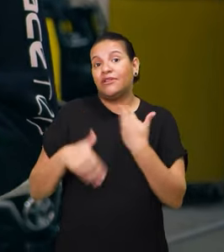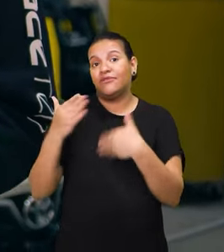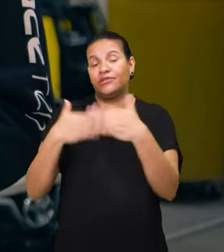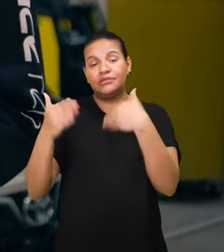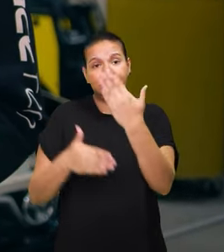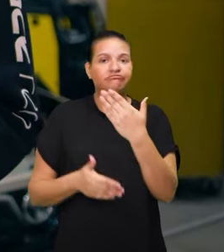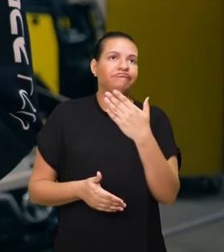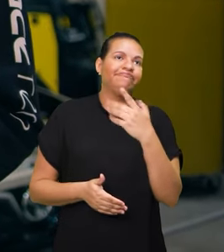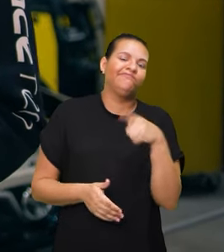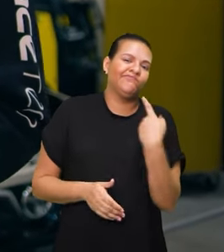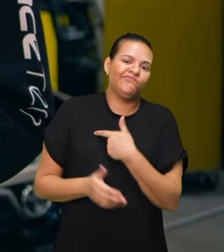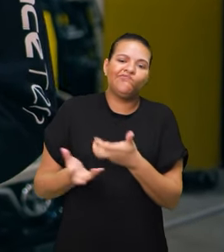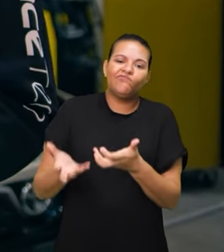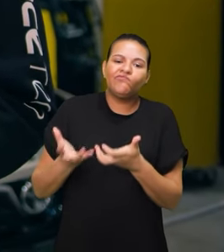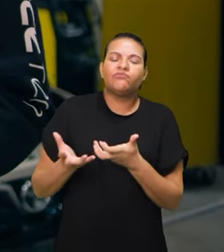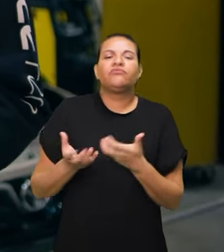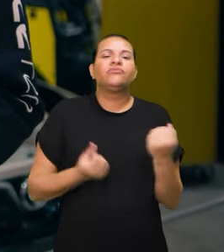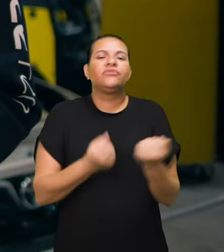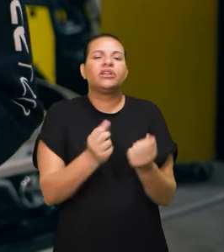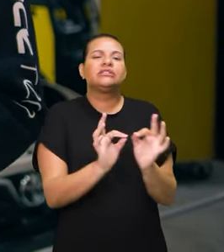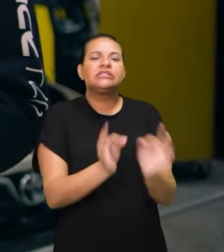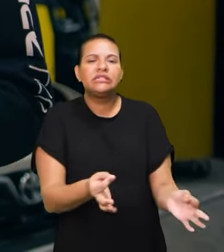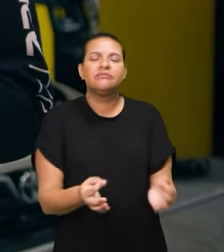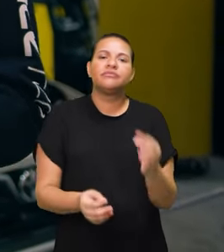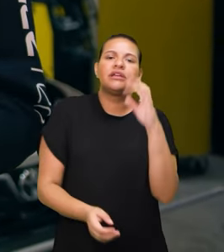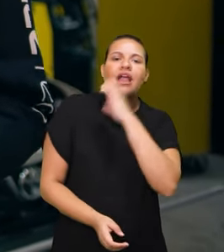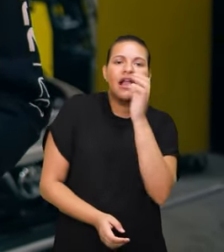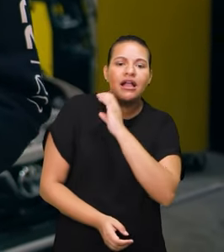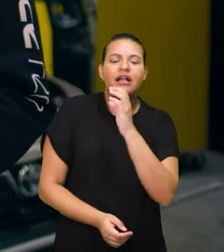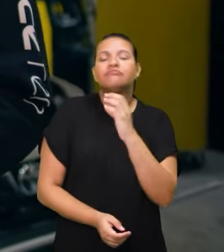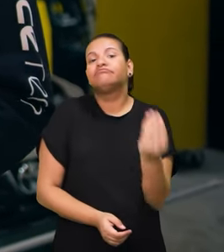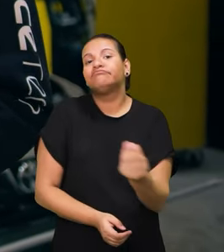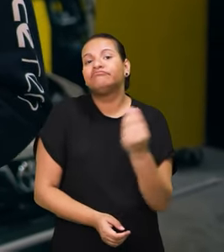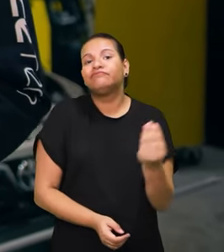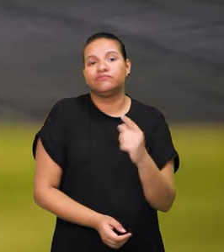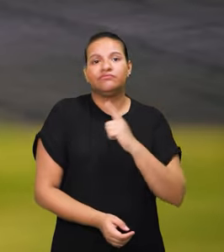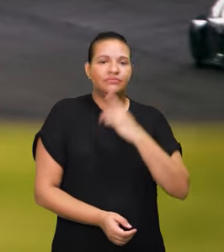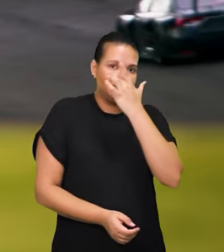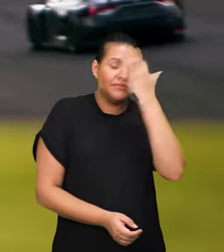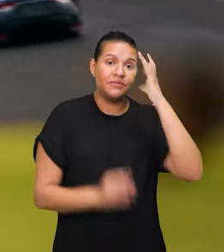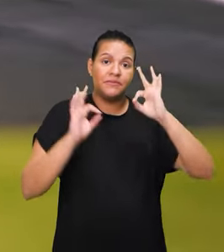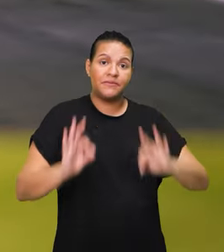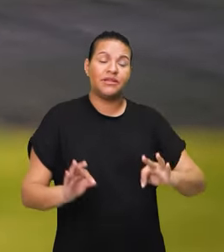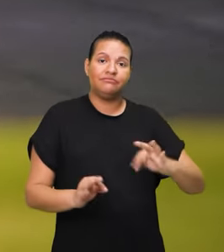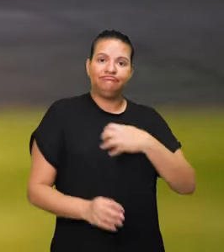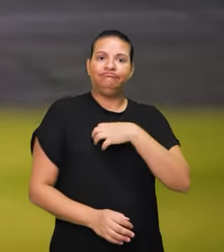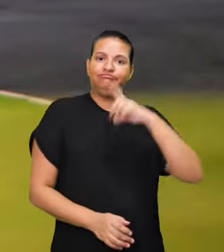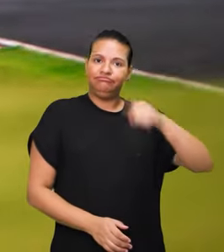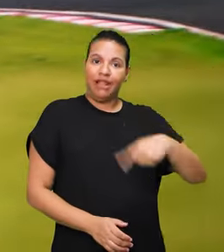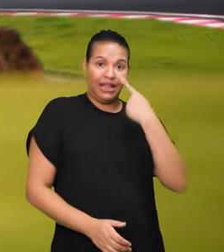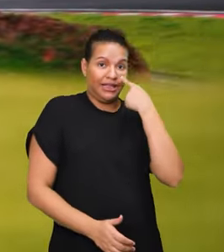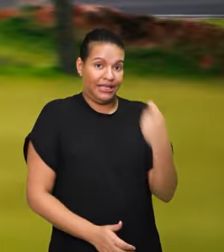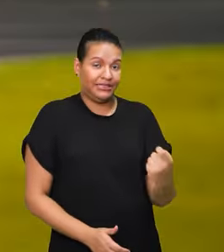evolução né assim o que a gente vai buscar do carro simples do carro rápido acho que pro público também vai ser uma coisa bem